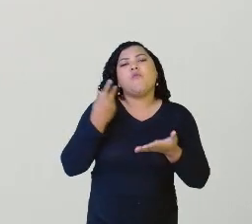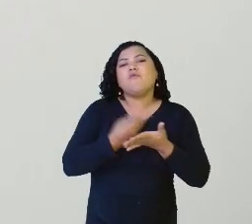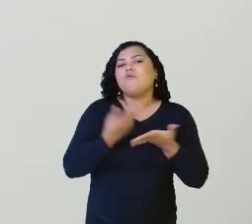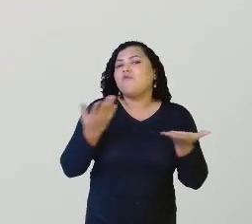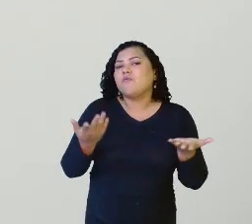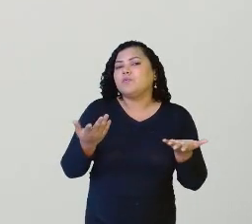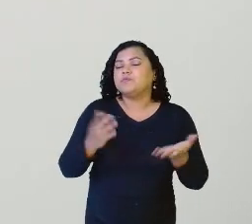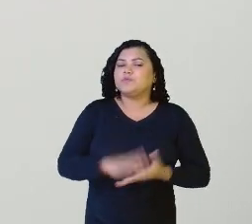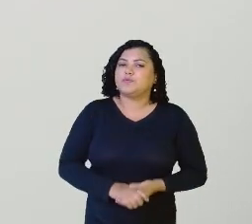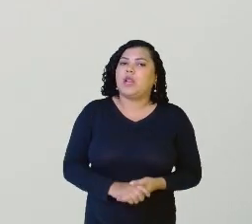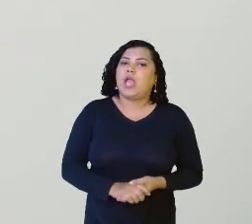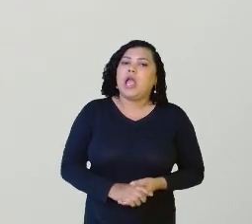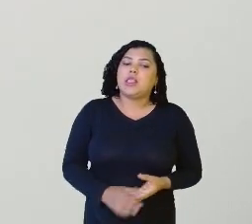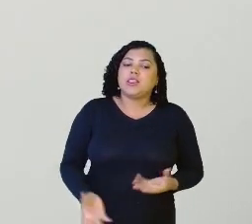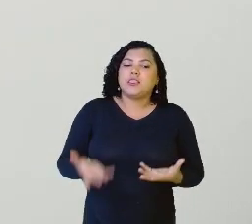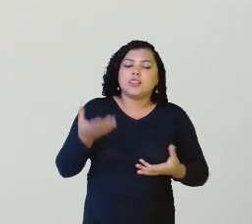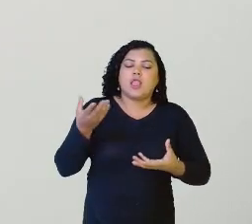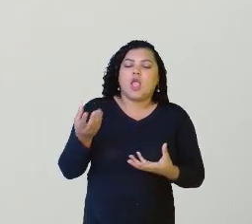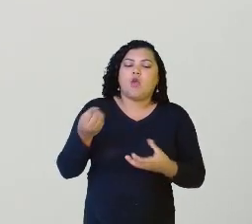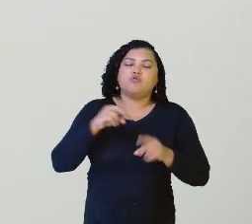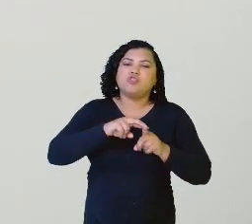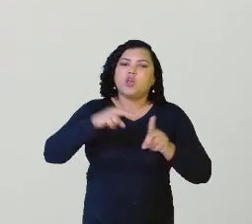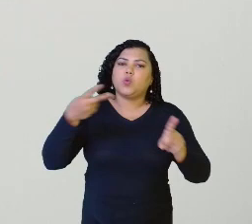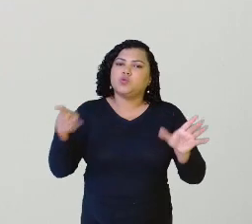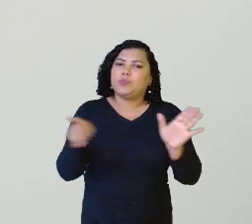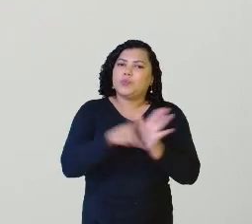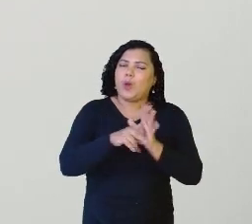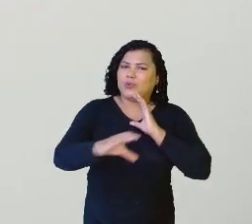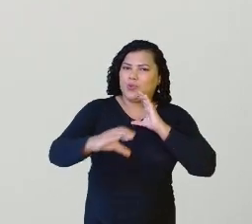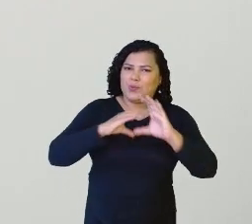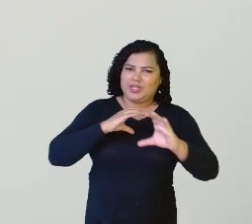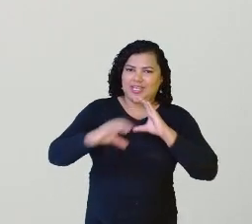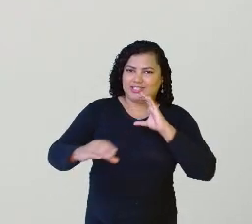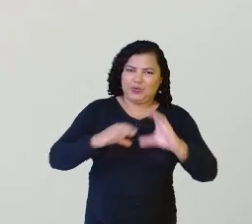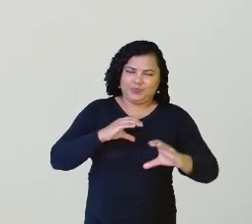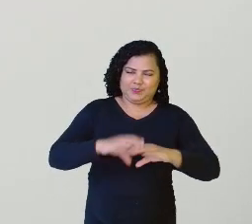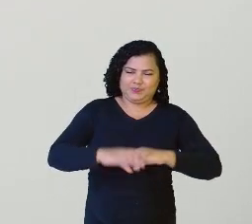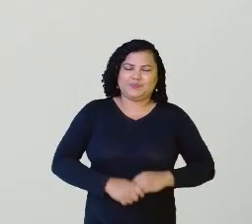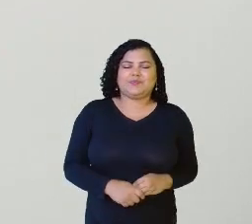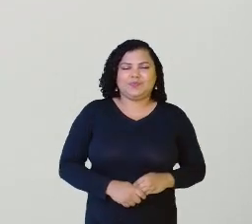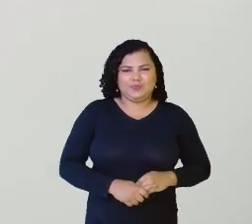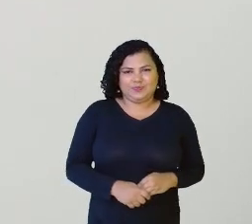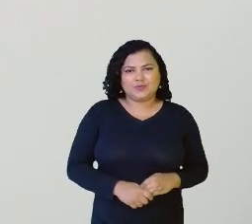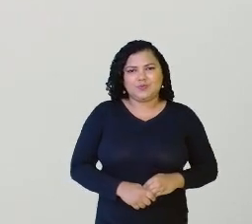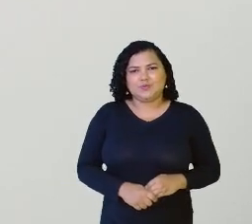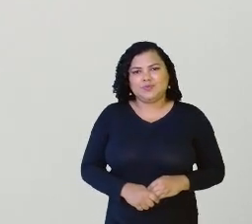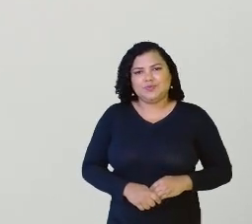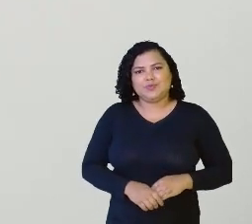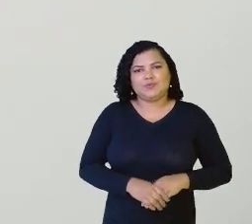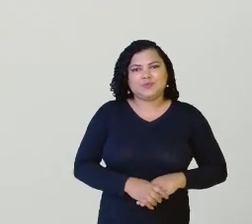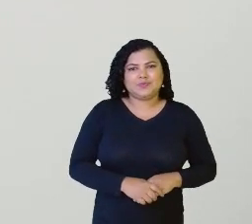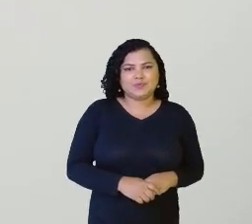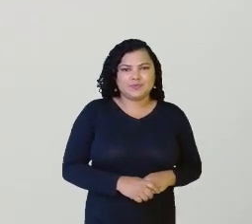justamente o meio da comunicação. Então, os meios de comunicação servem para